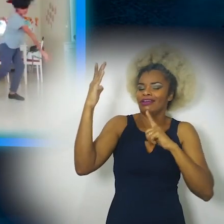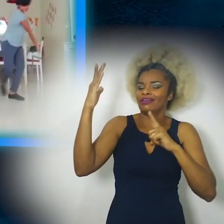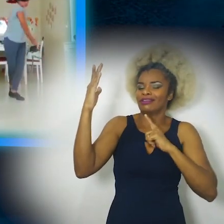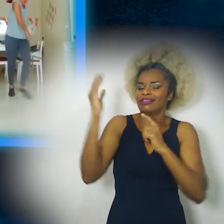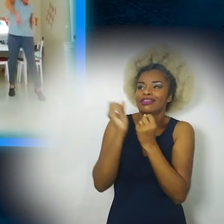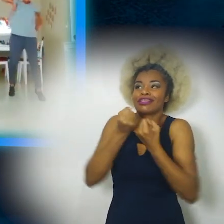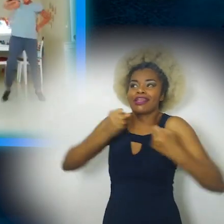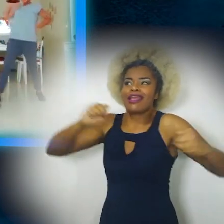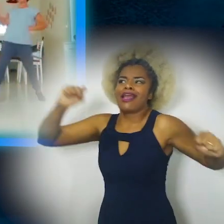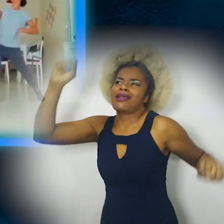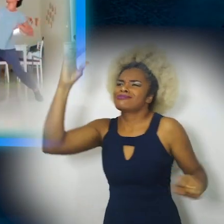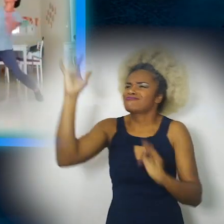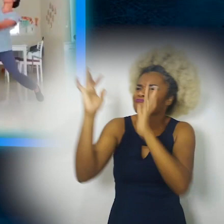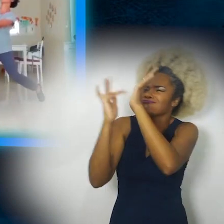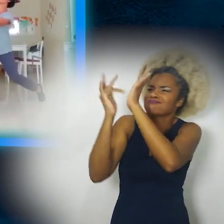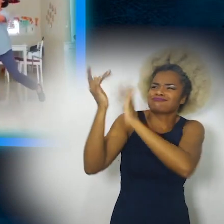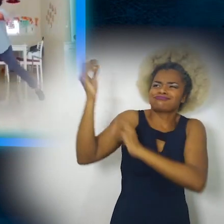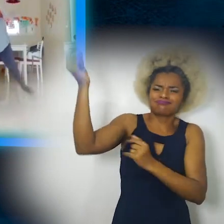poder maior do que